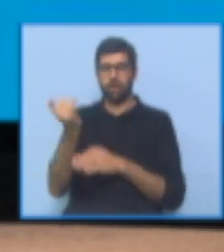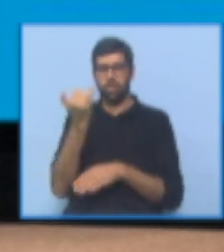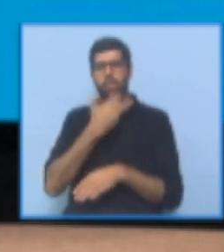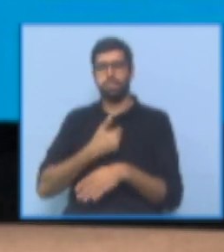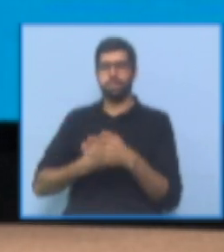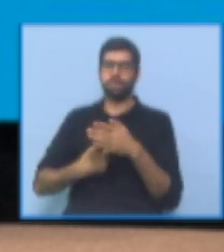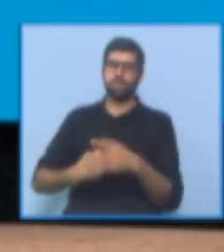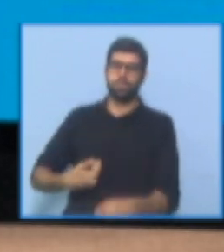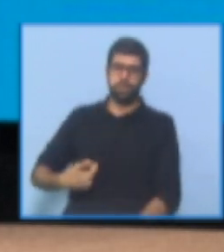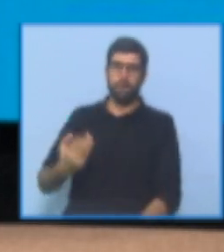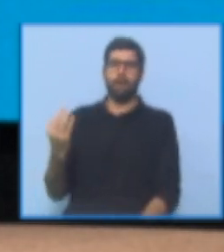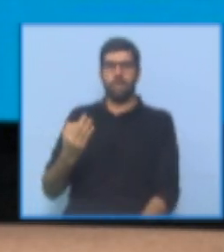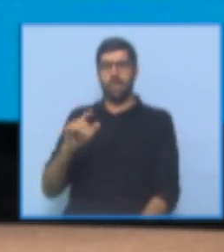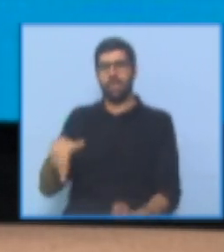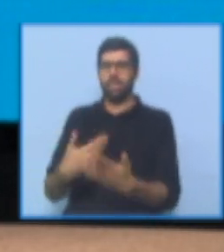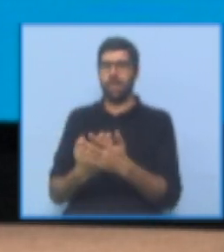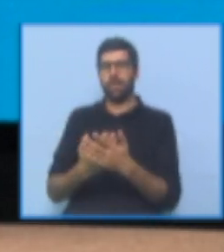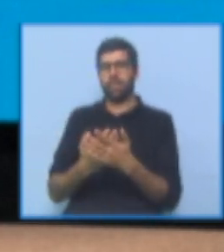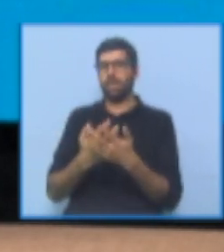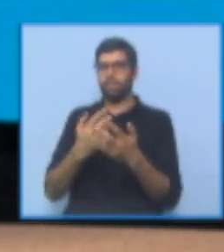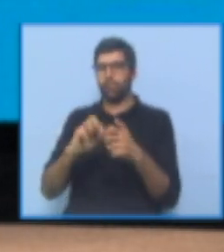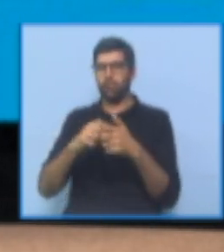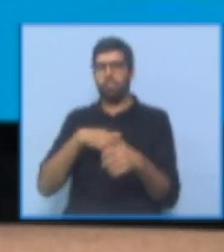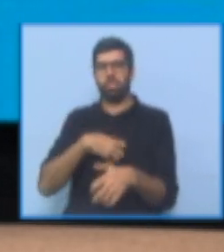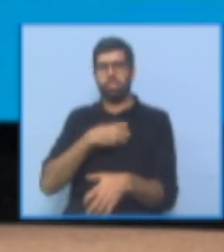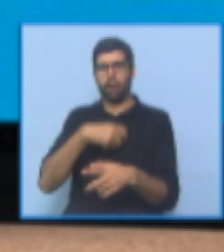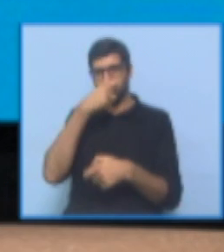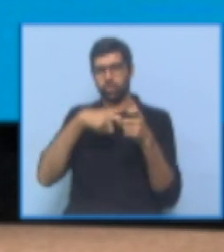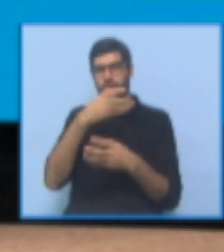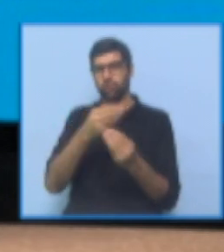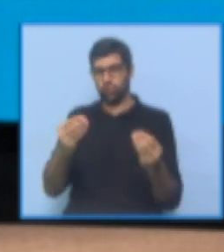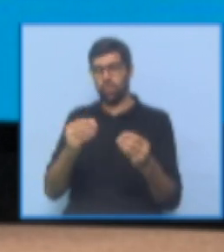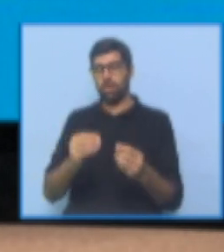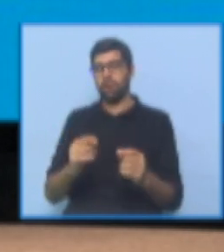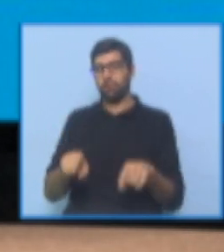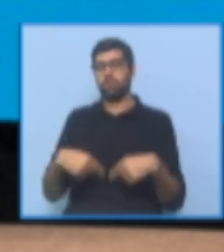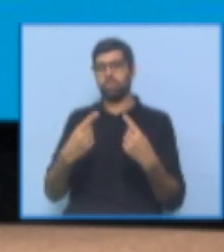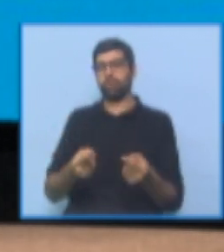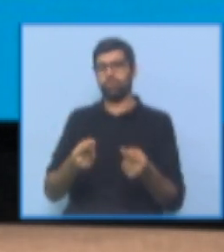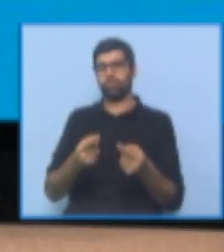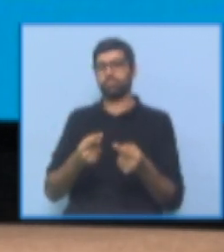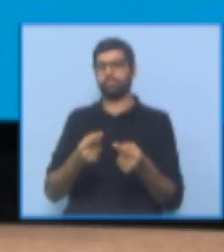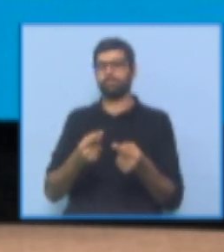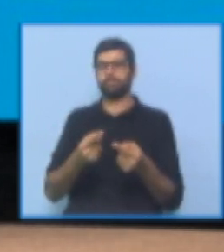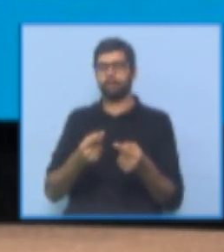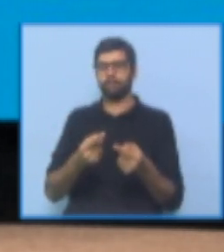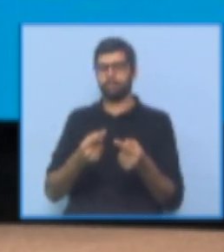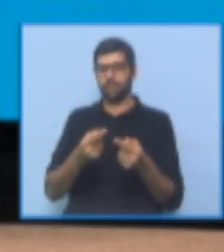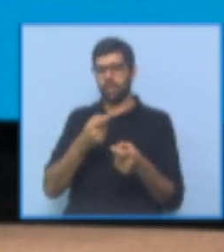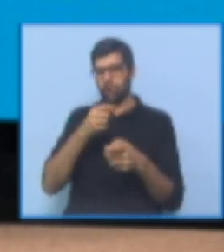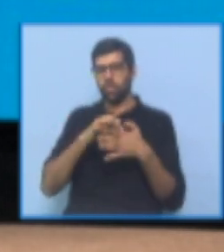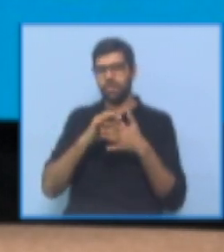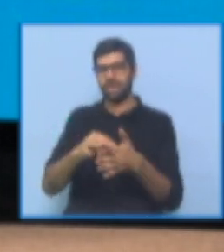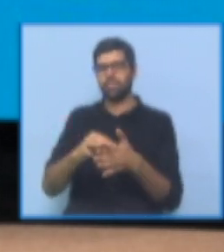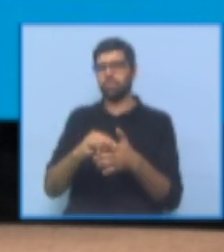antiga, já causa algum problema a muitos. E depois, a meu ver, falta-nos muito da parte de quem tem a missão